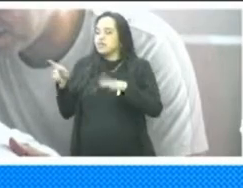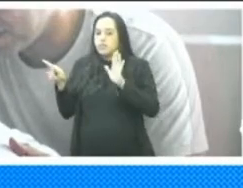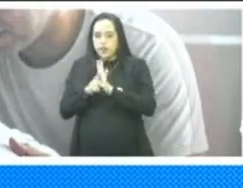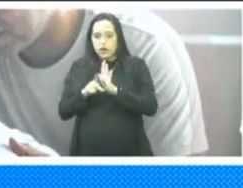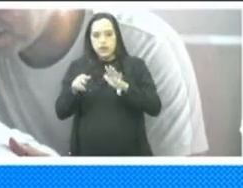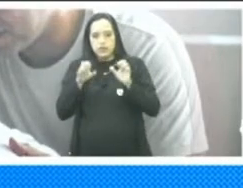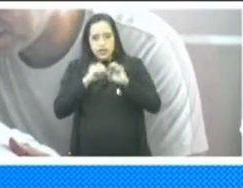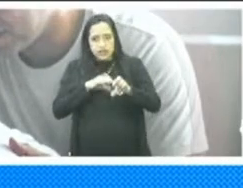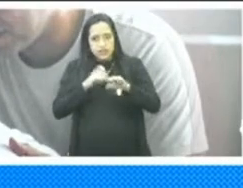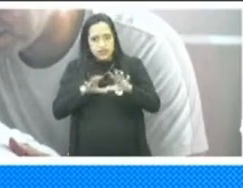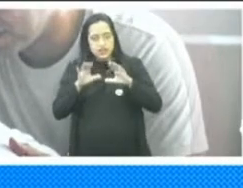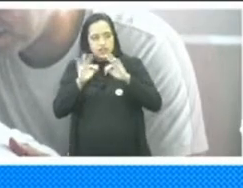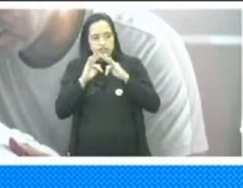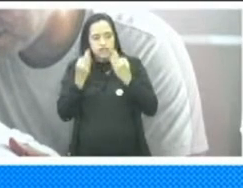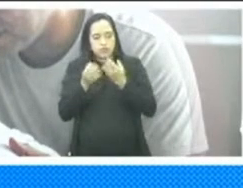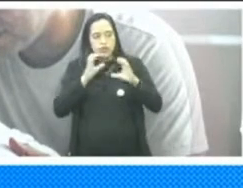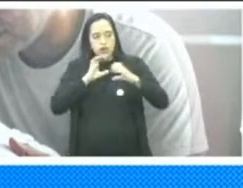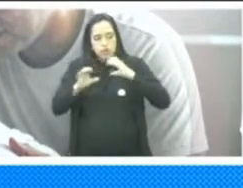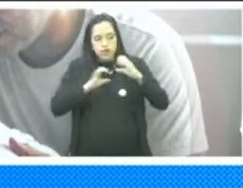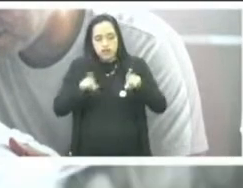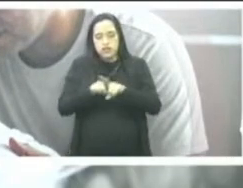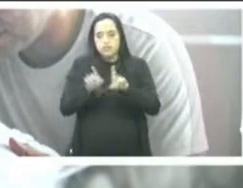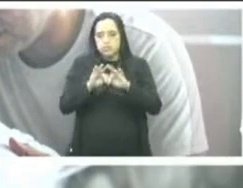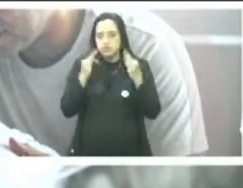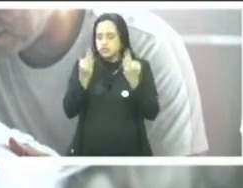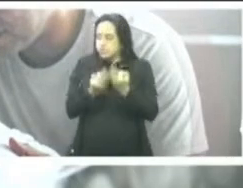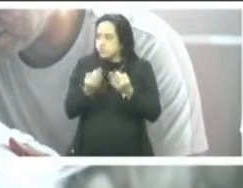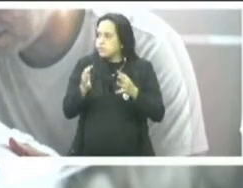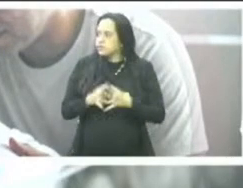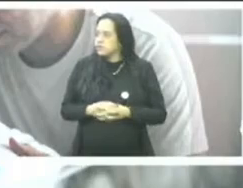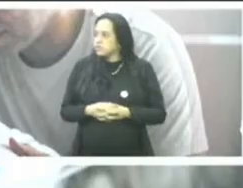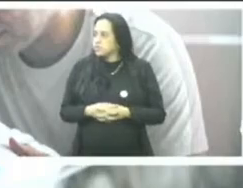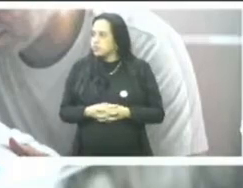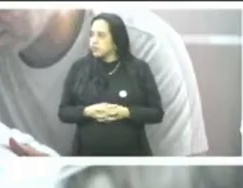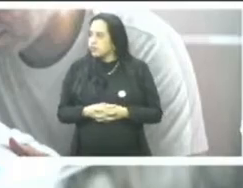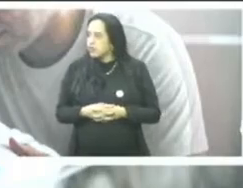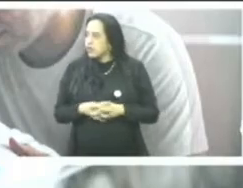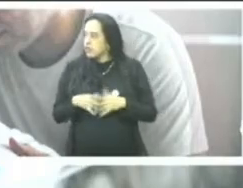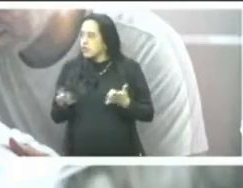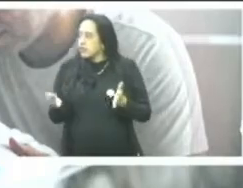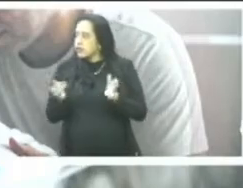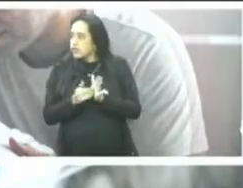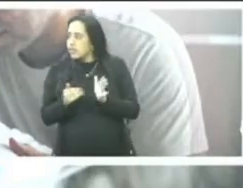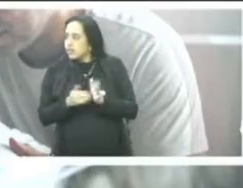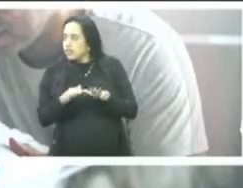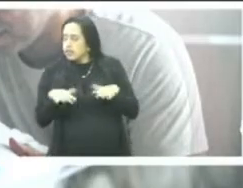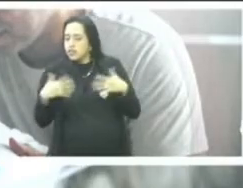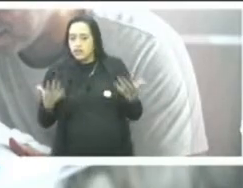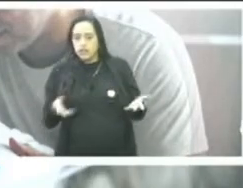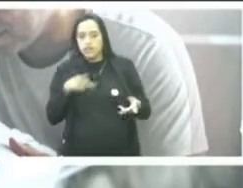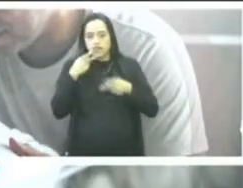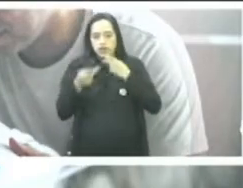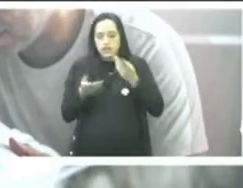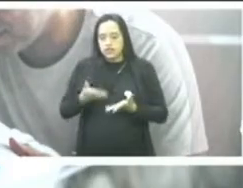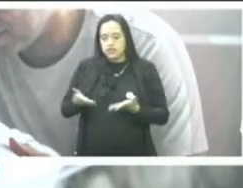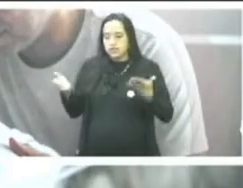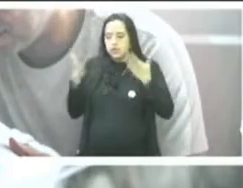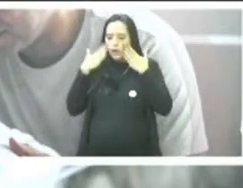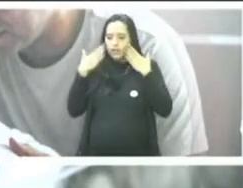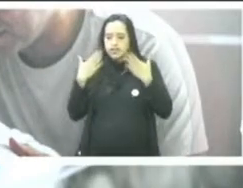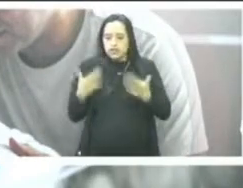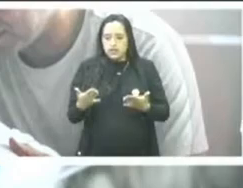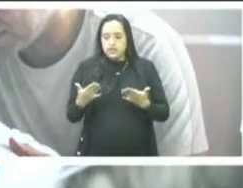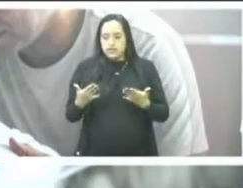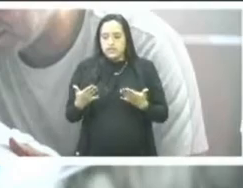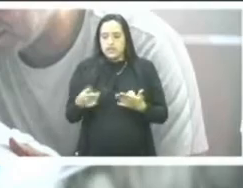material para fazer a comunicação também com as famílias. E, por fim, né, então, fechando aqui essa